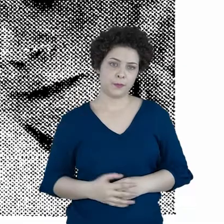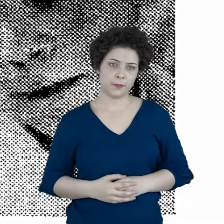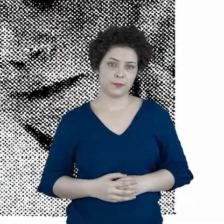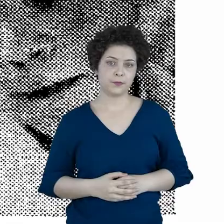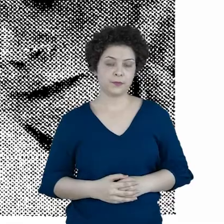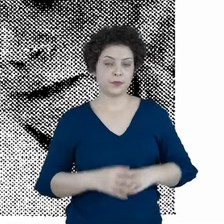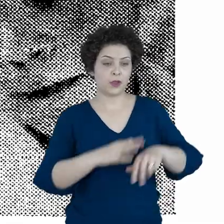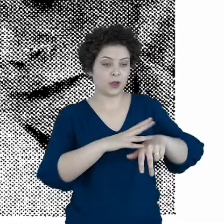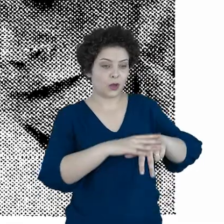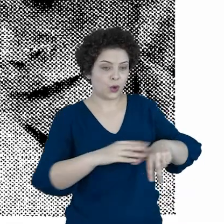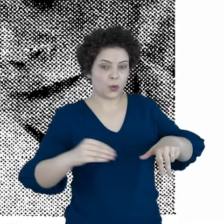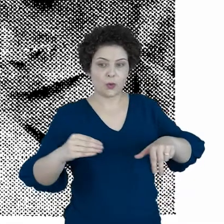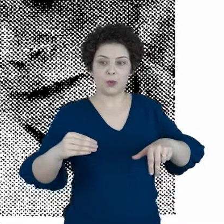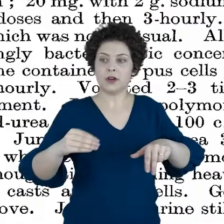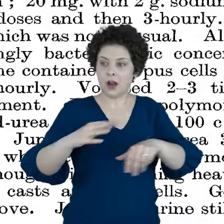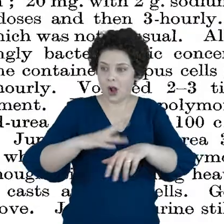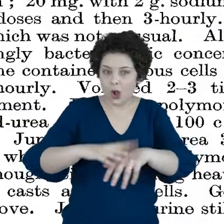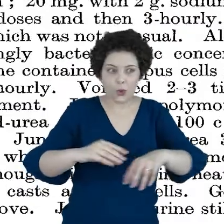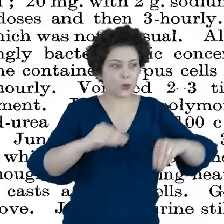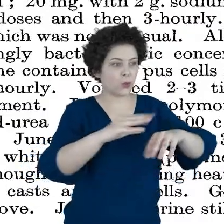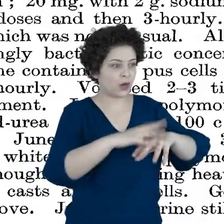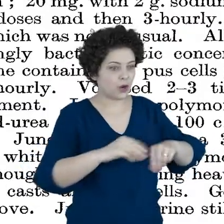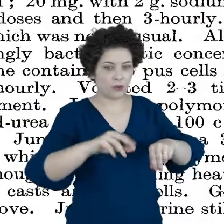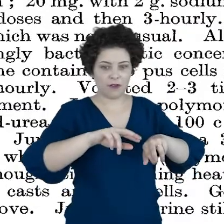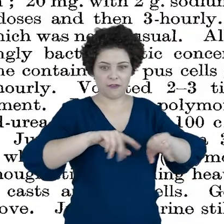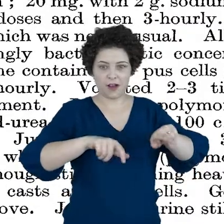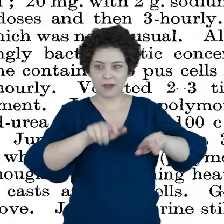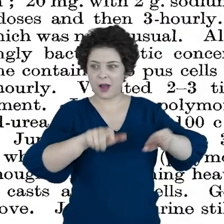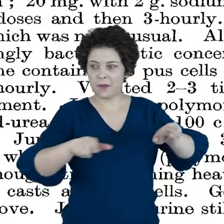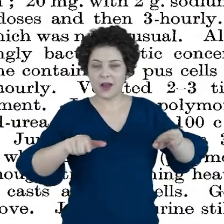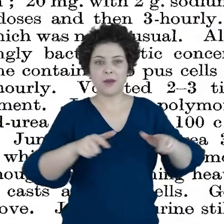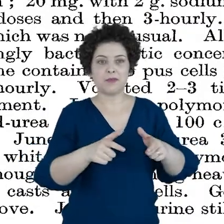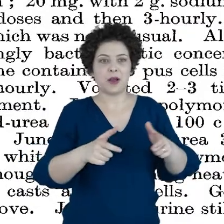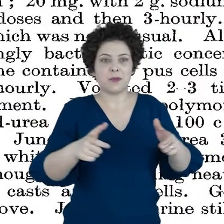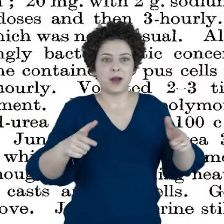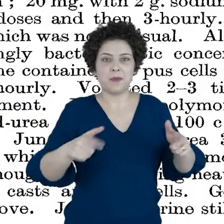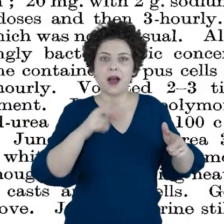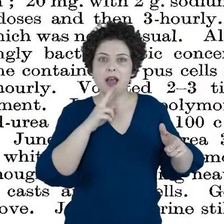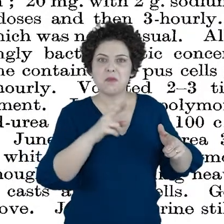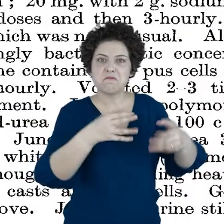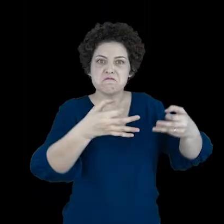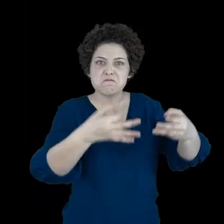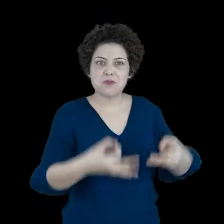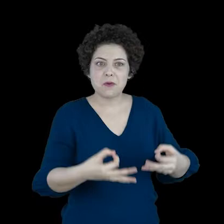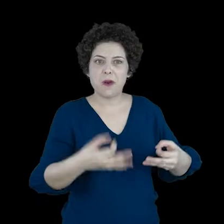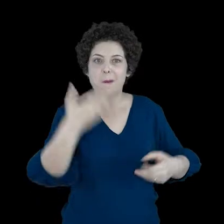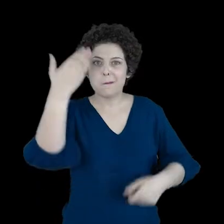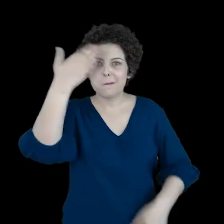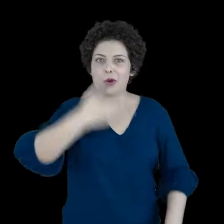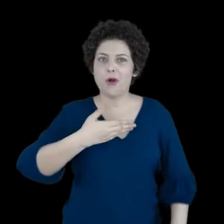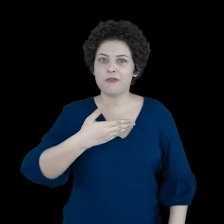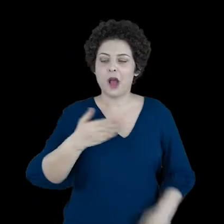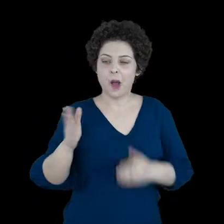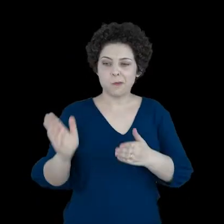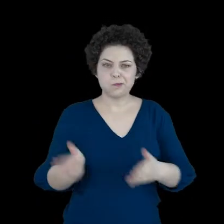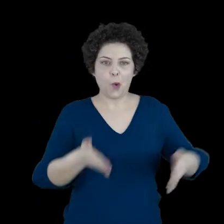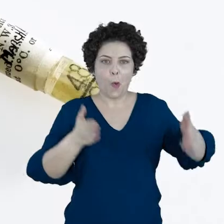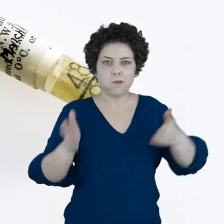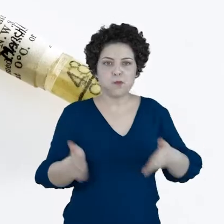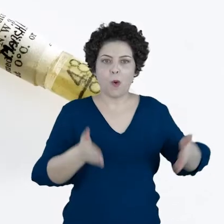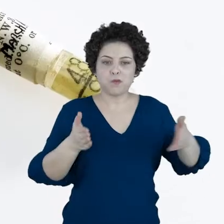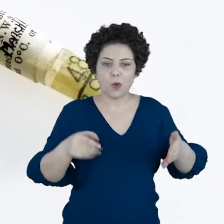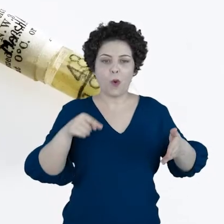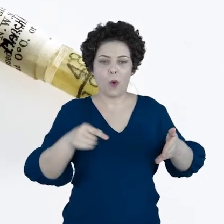Com a cura de novos pacientes, os resultados foram incontestáveis. Produzir grandes